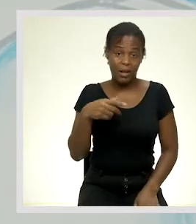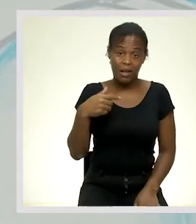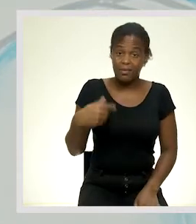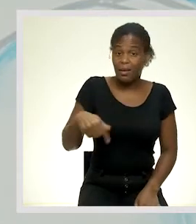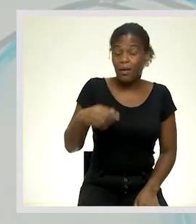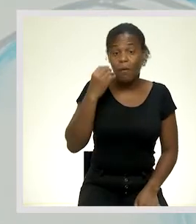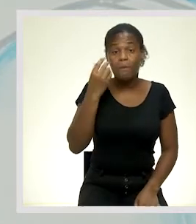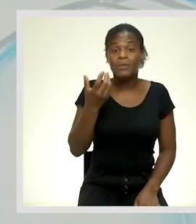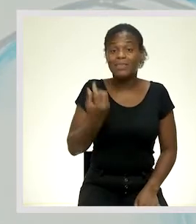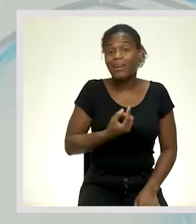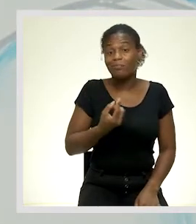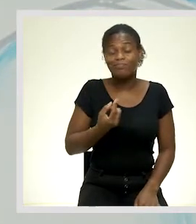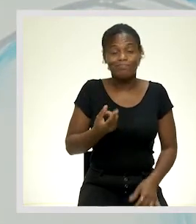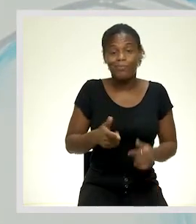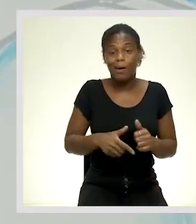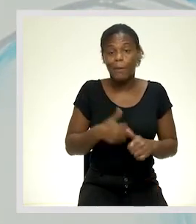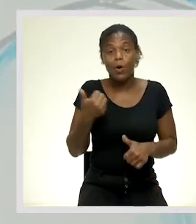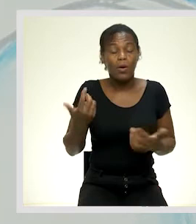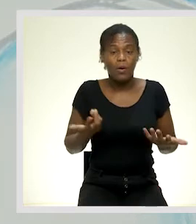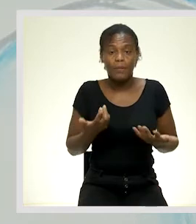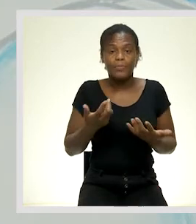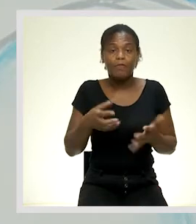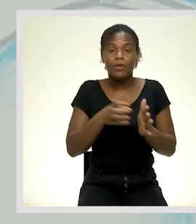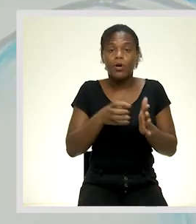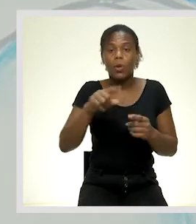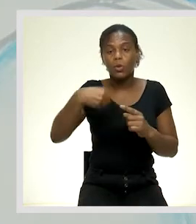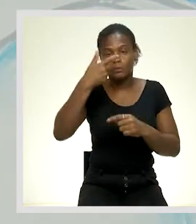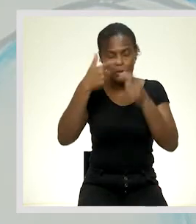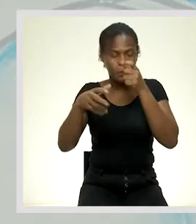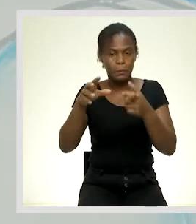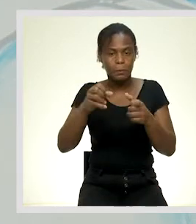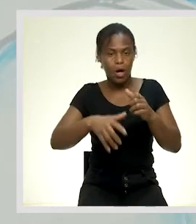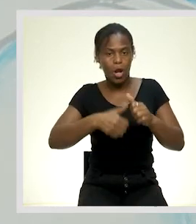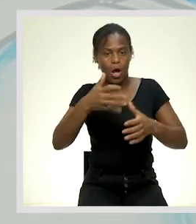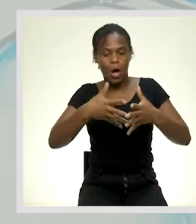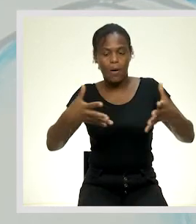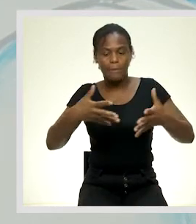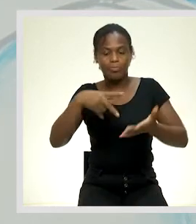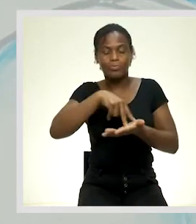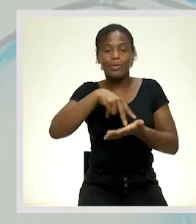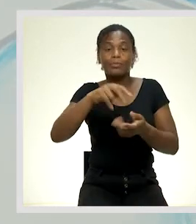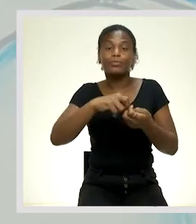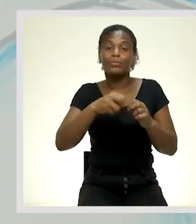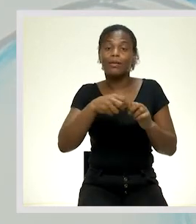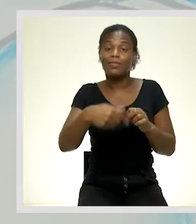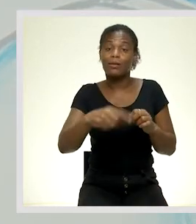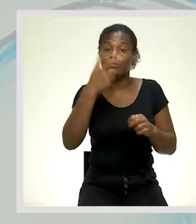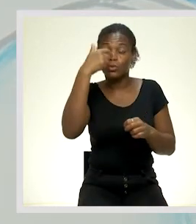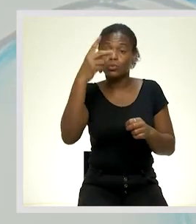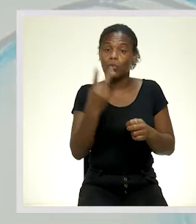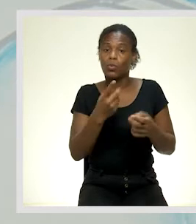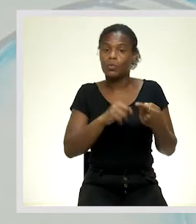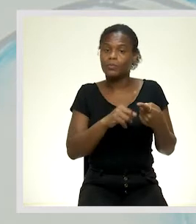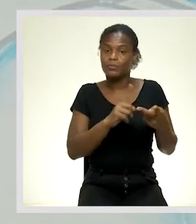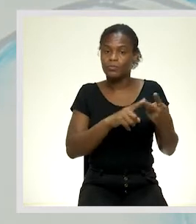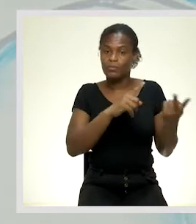tinha como sendo a ideal. As figuras maiores presentes nestas polémicas, temos 2 figuras,